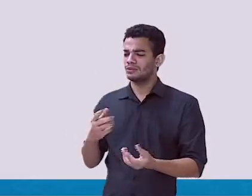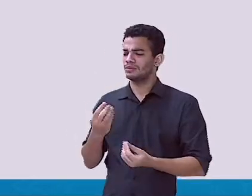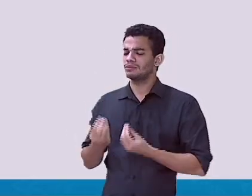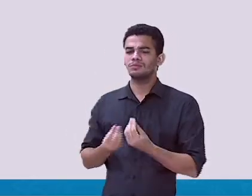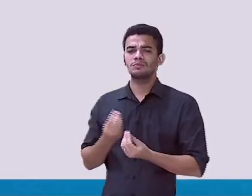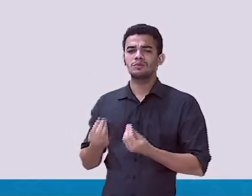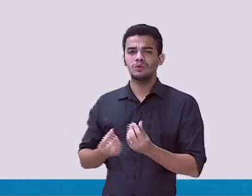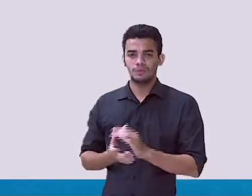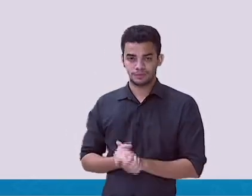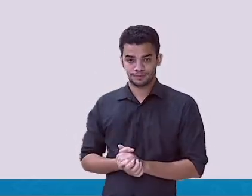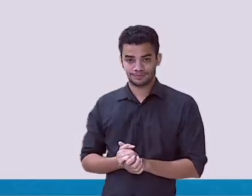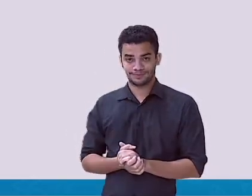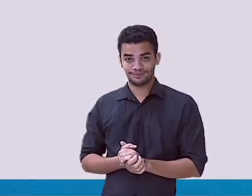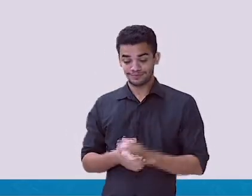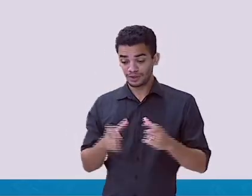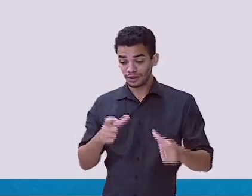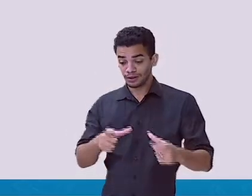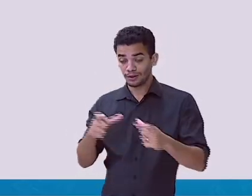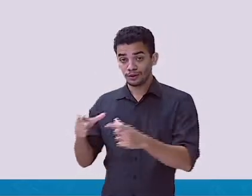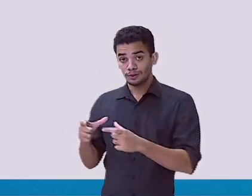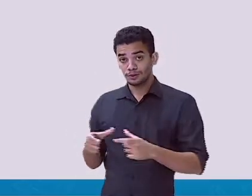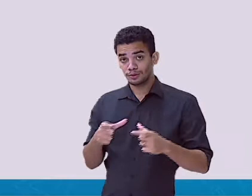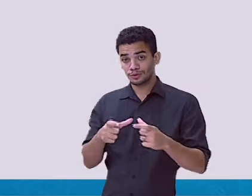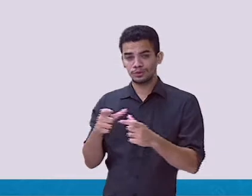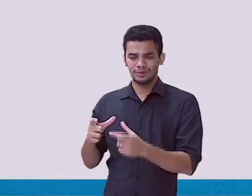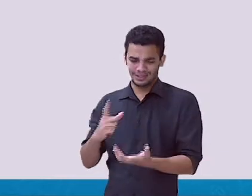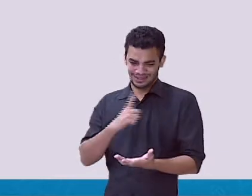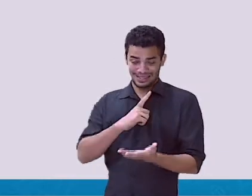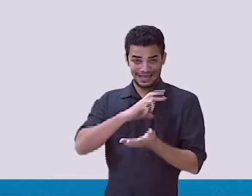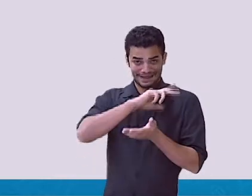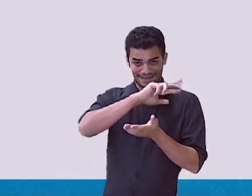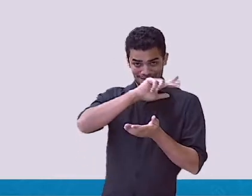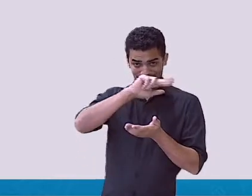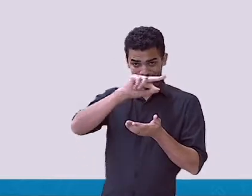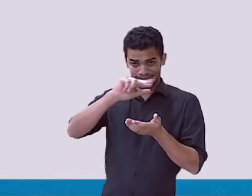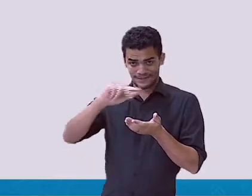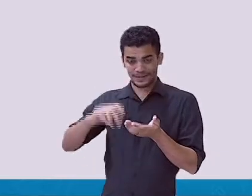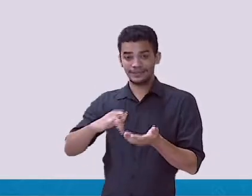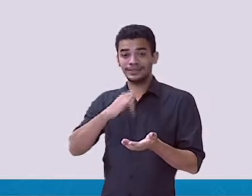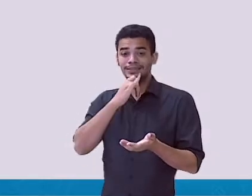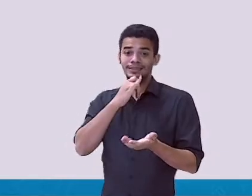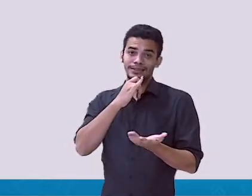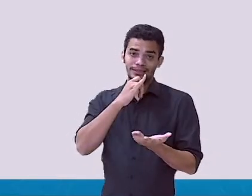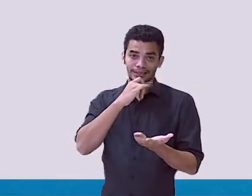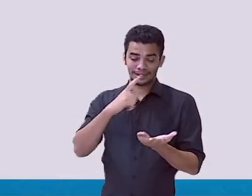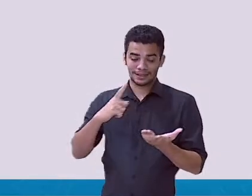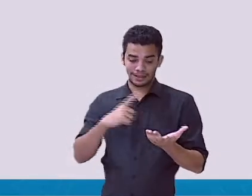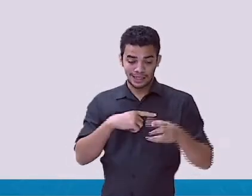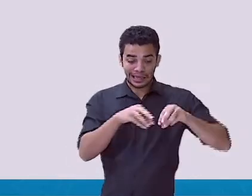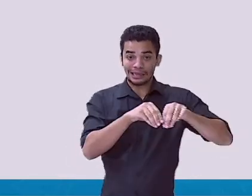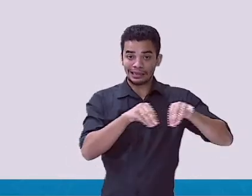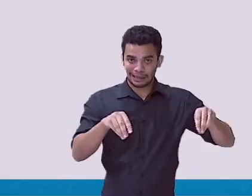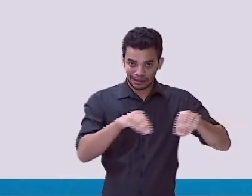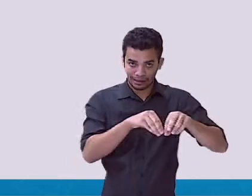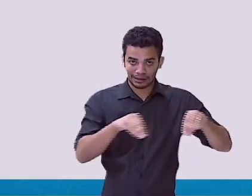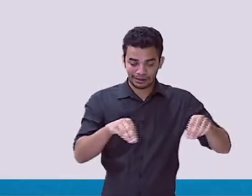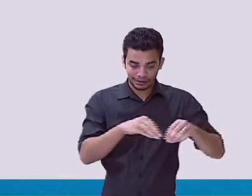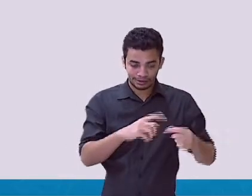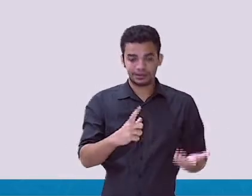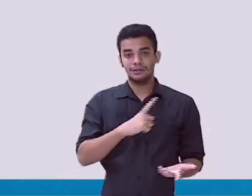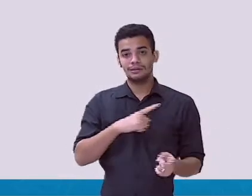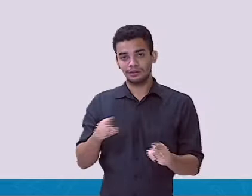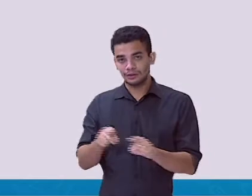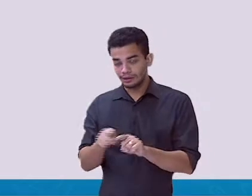de ambiente, dos mais variados. Então, eu vou ter em ambiente terrestre, também vou ter em